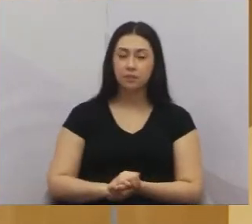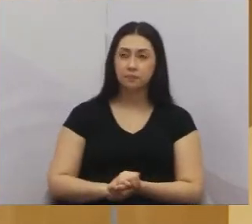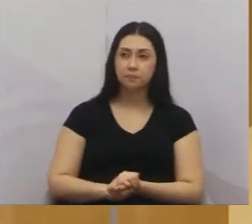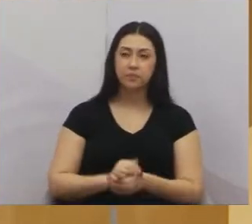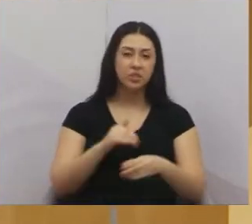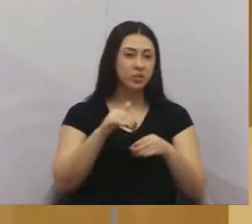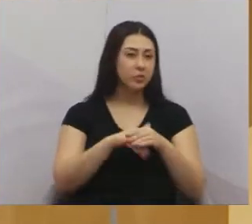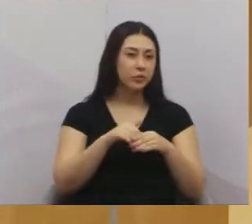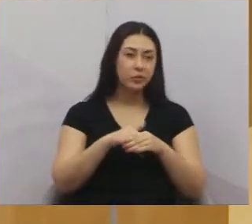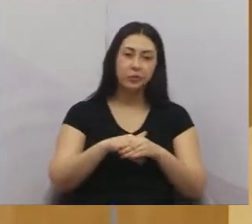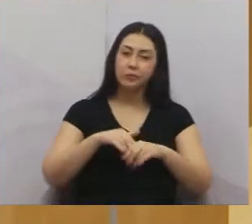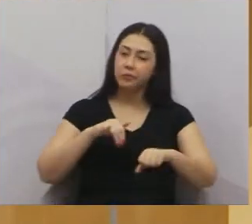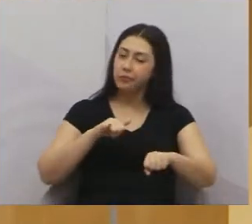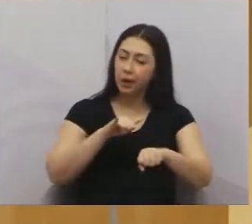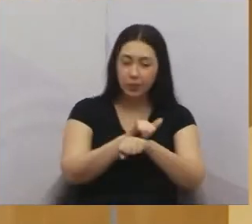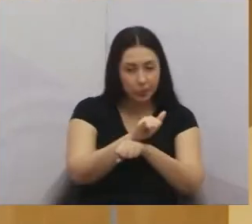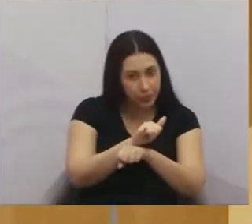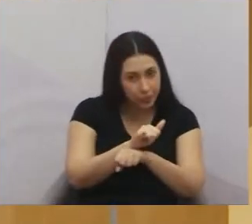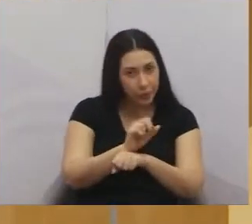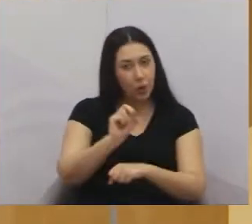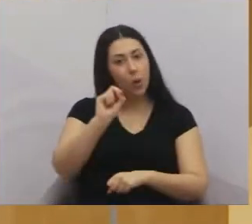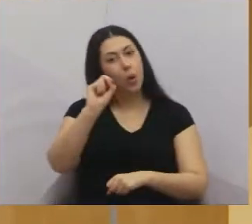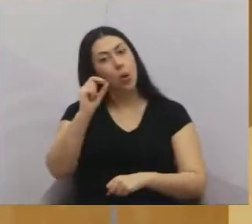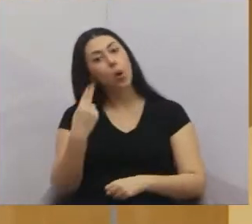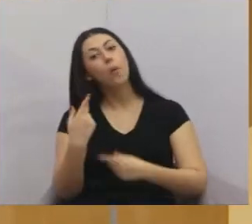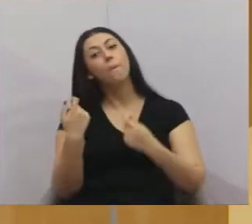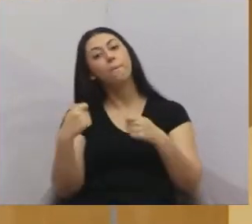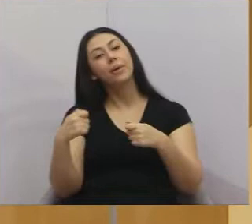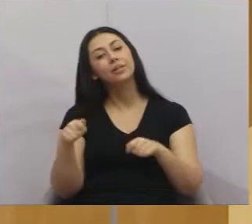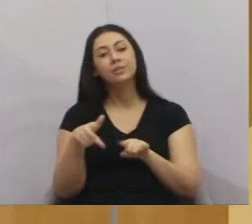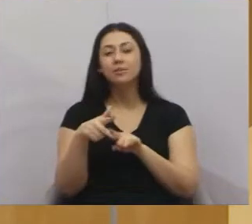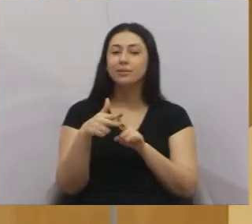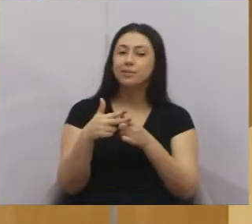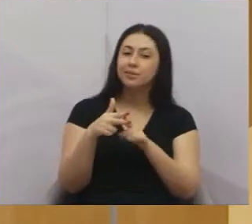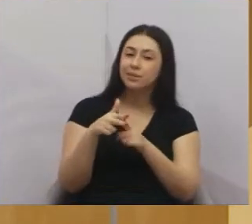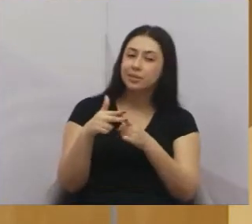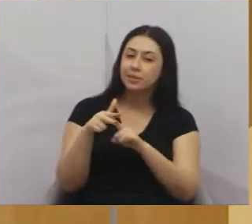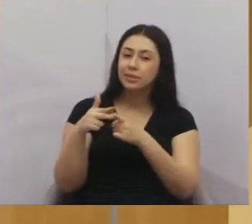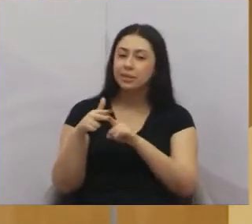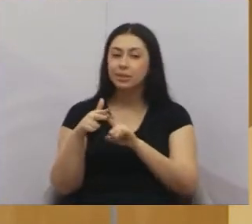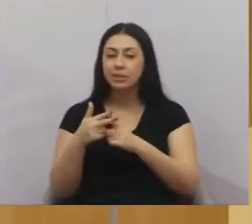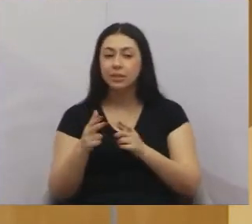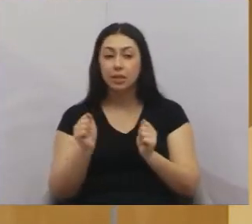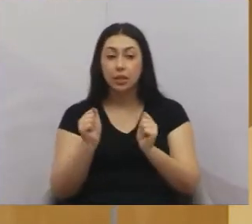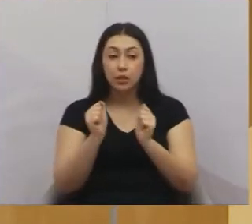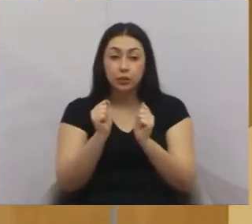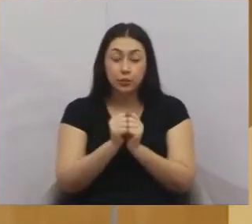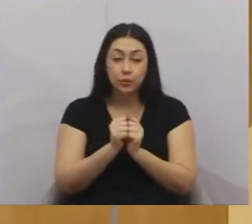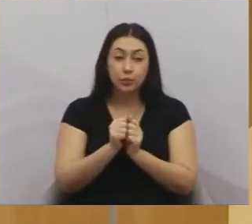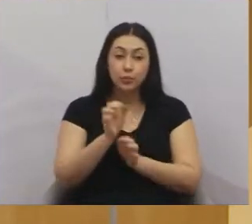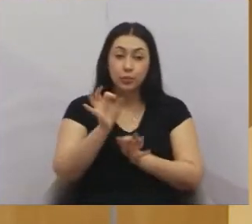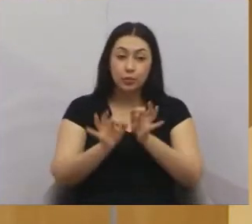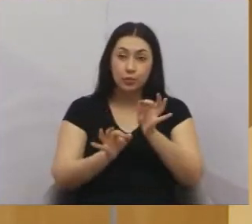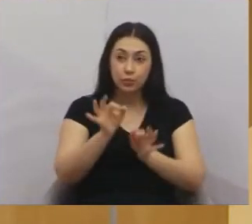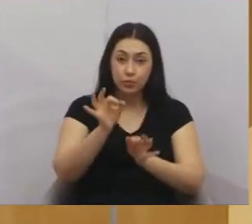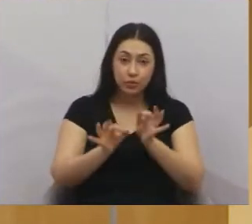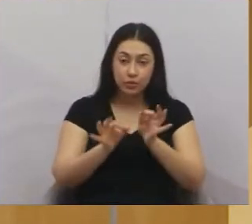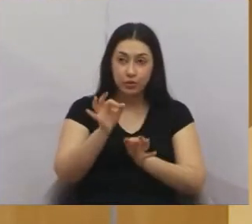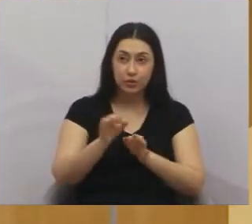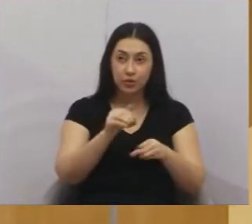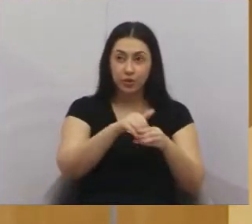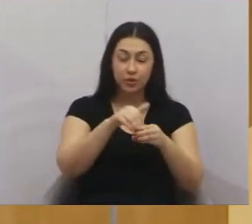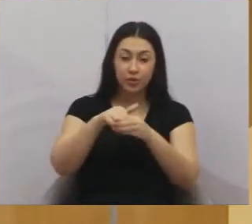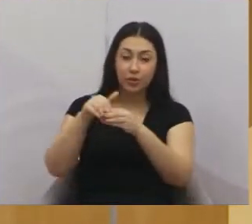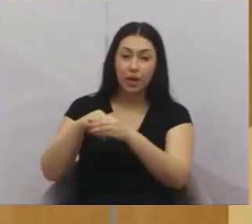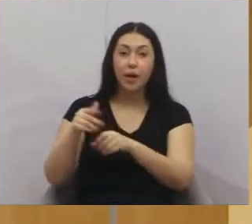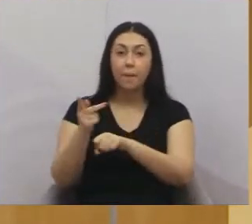votar, que precisa fazer uma regularização junto à Justiça Eleitoral, busque